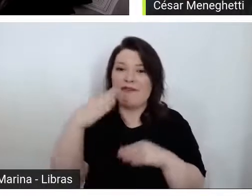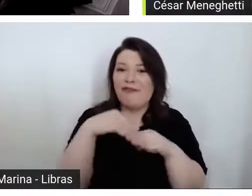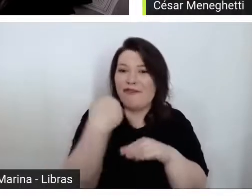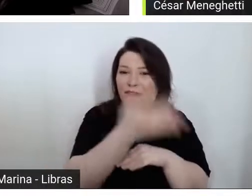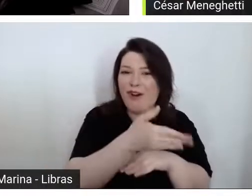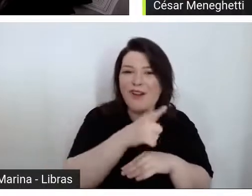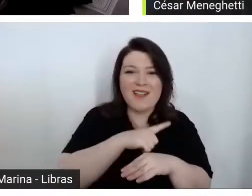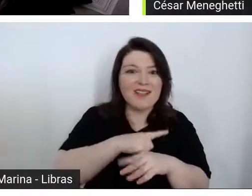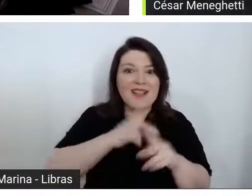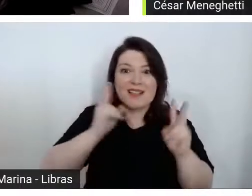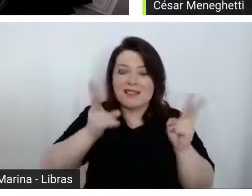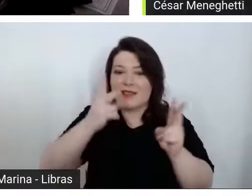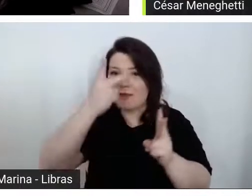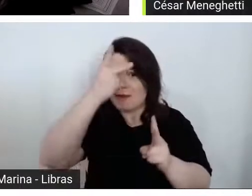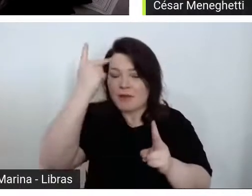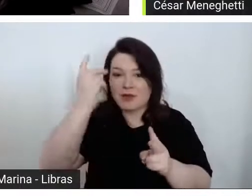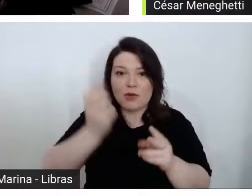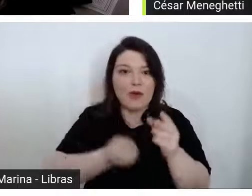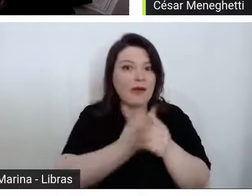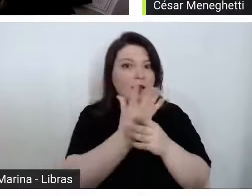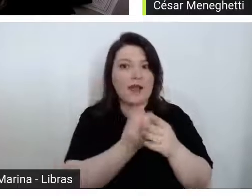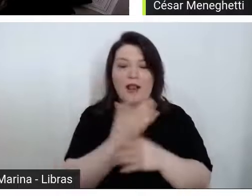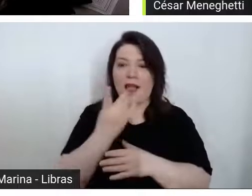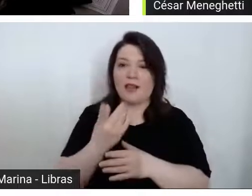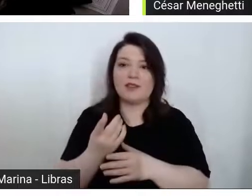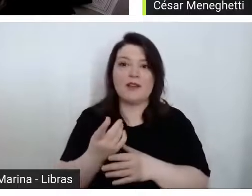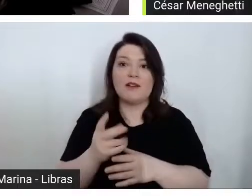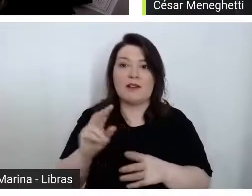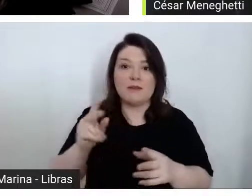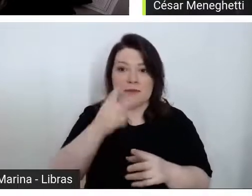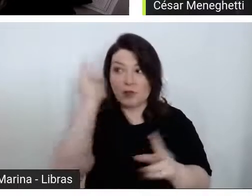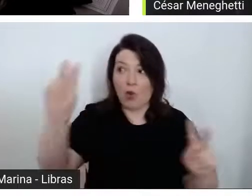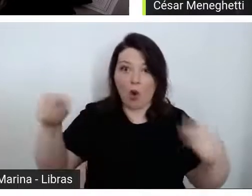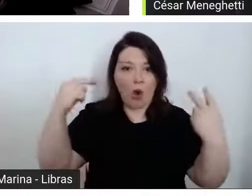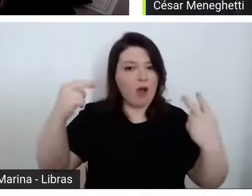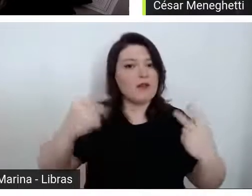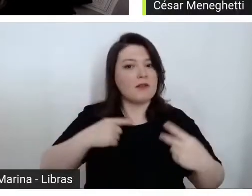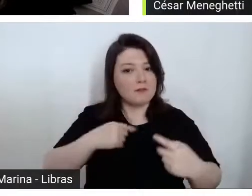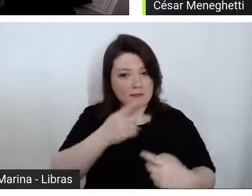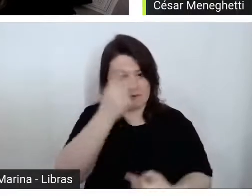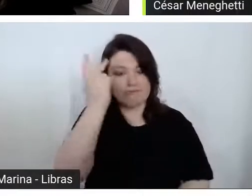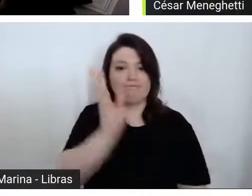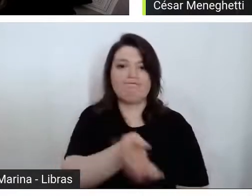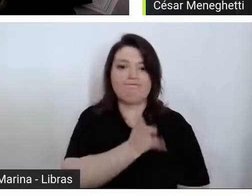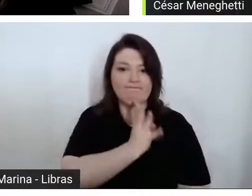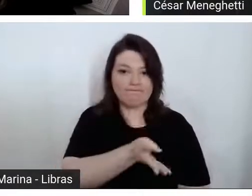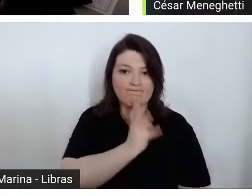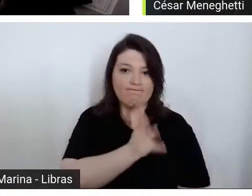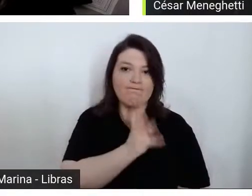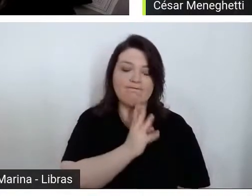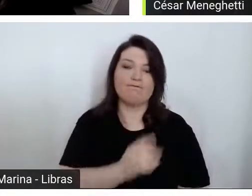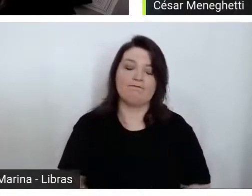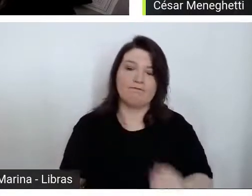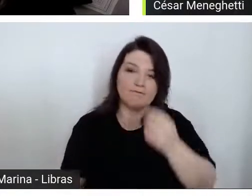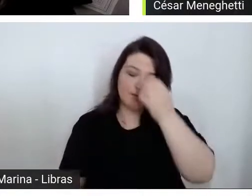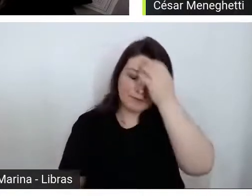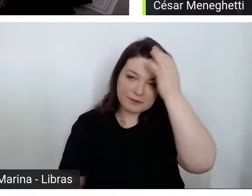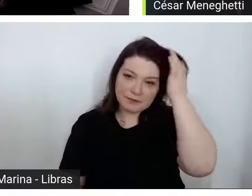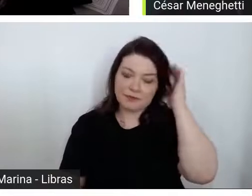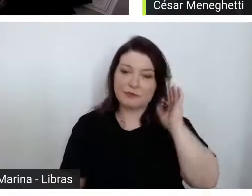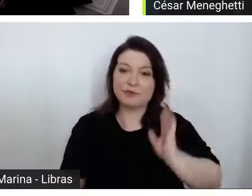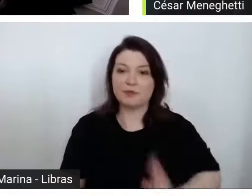você olha, você já é super reconhecível. Então, eu achei... Assim, então, esse é